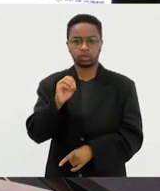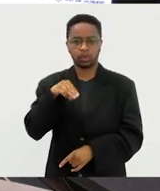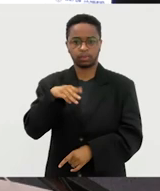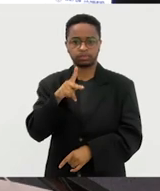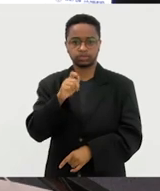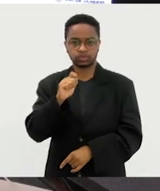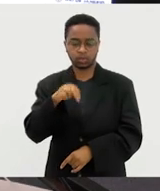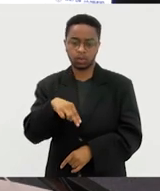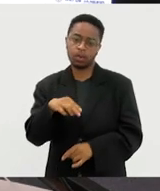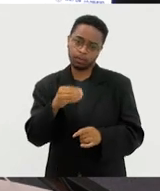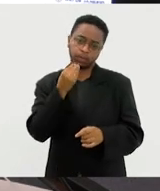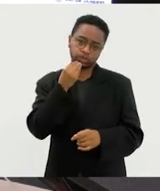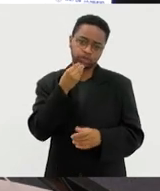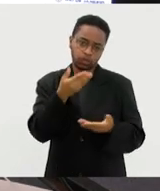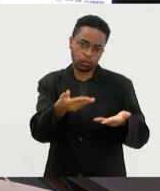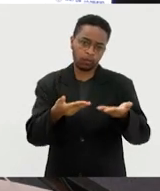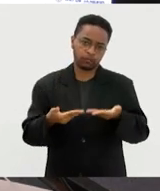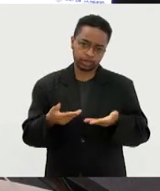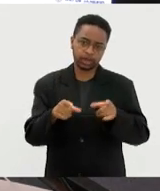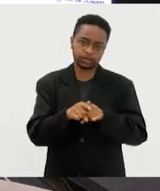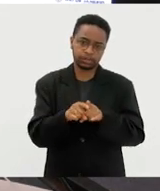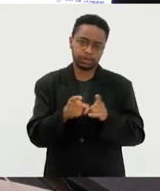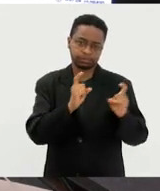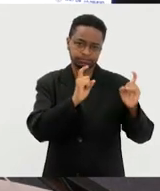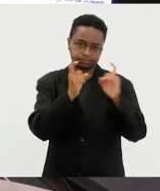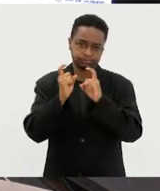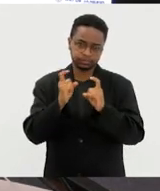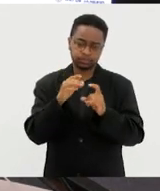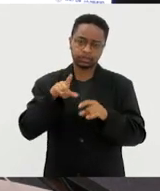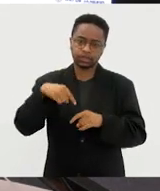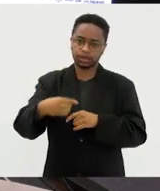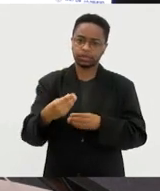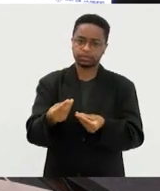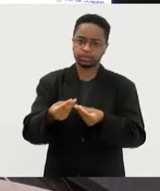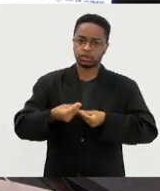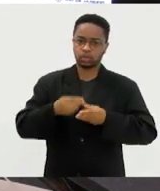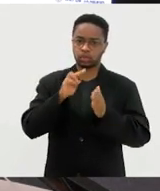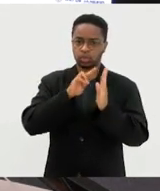uma audiência aqui também para entender. Depois vocês me passam. Ok.